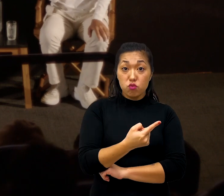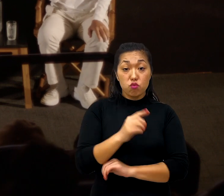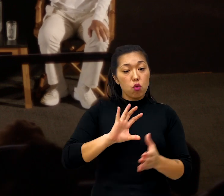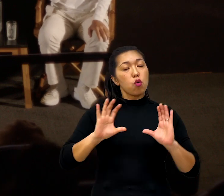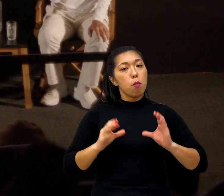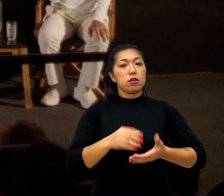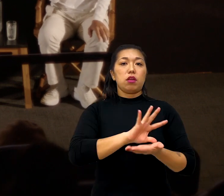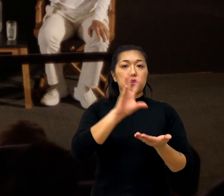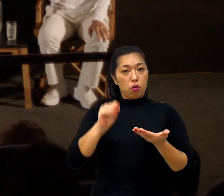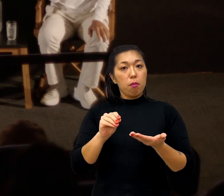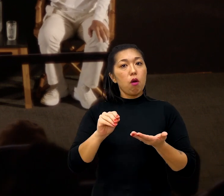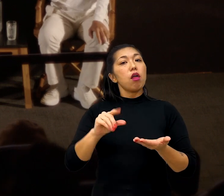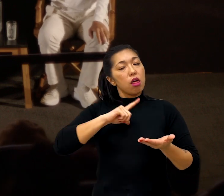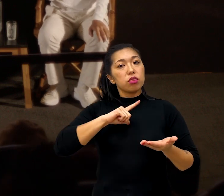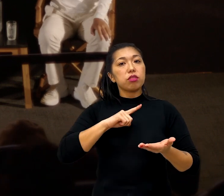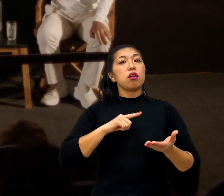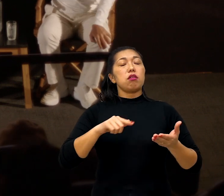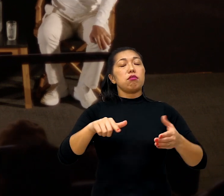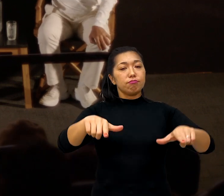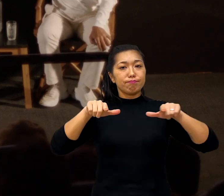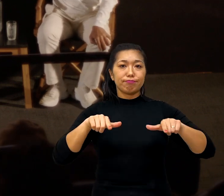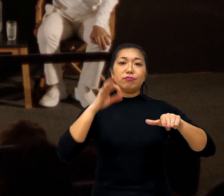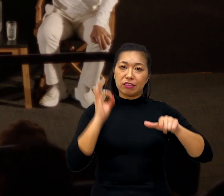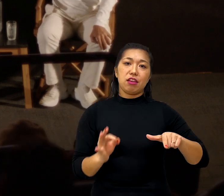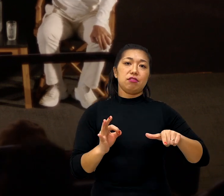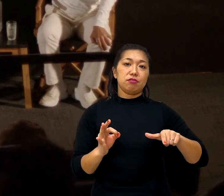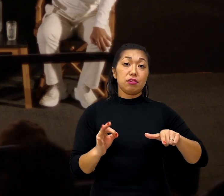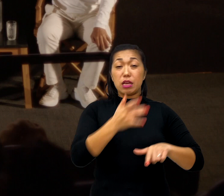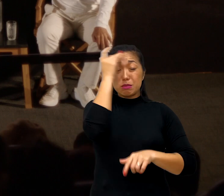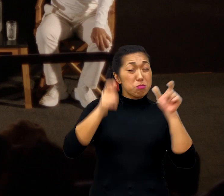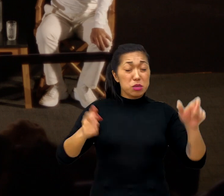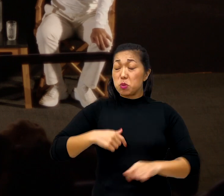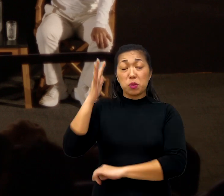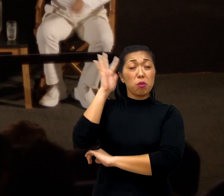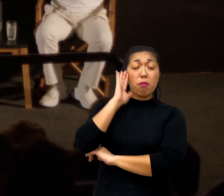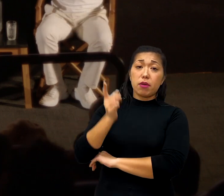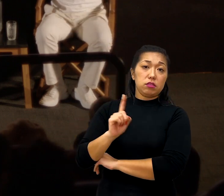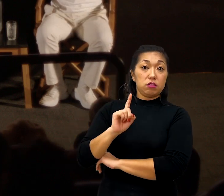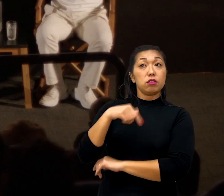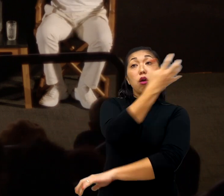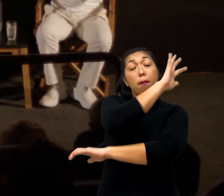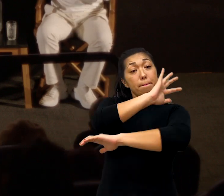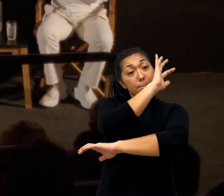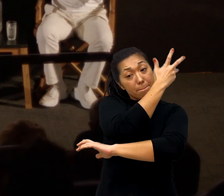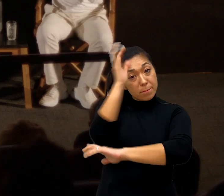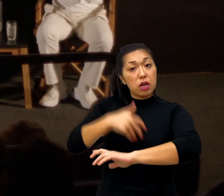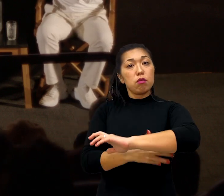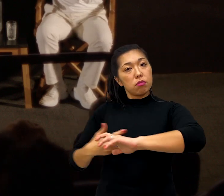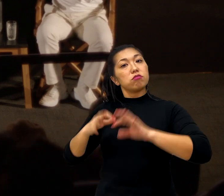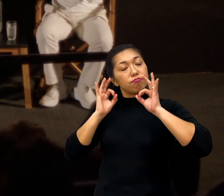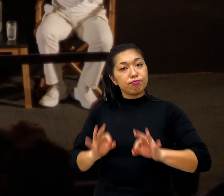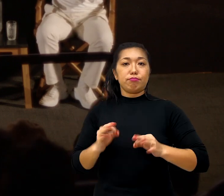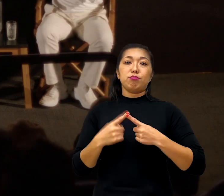titulada. As pessoas não têm nem ideia o que é isso. Isso não é meio ambiente constituído pela legislação que está aí,